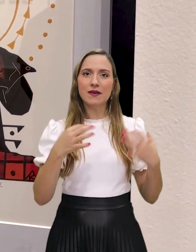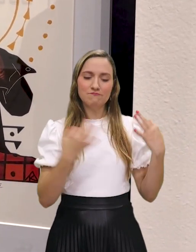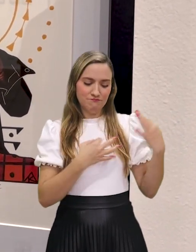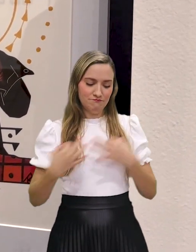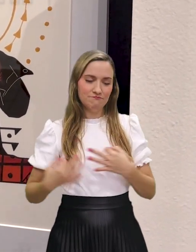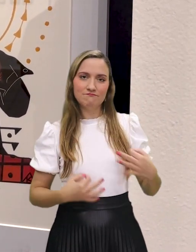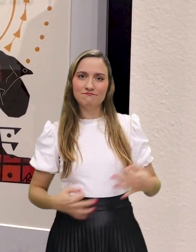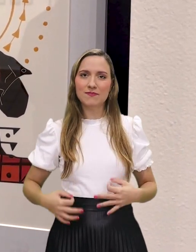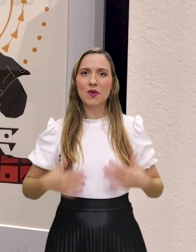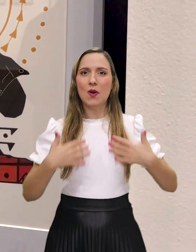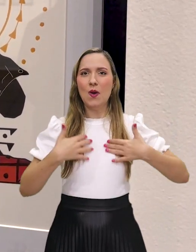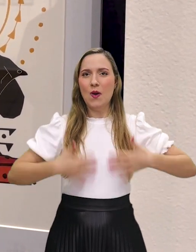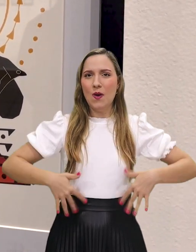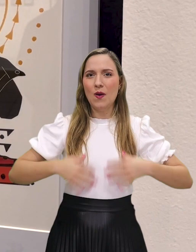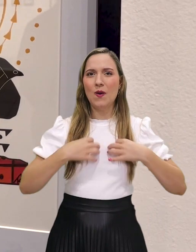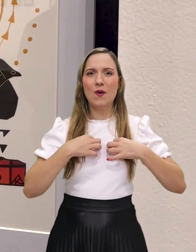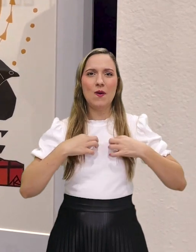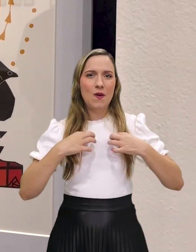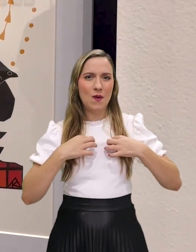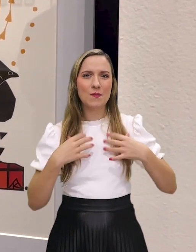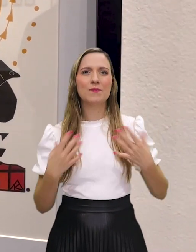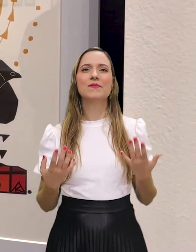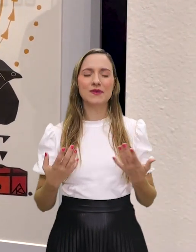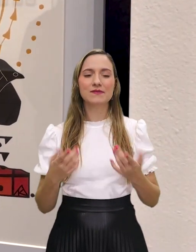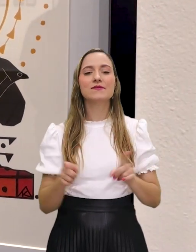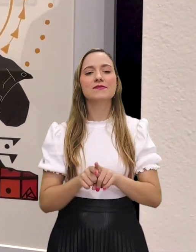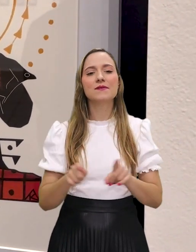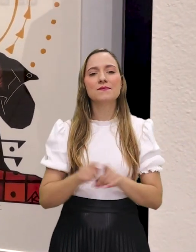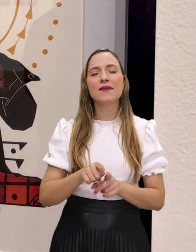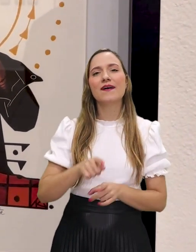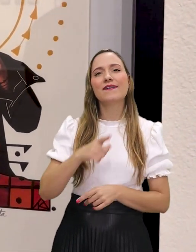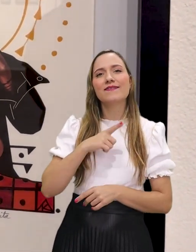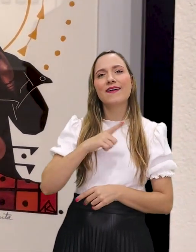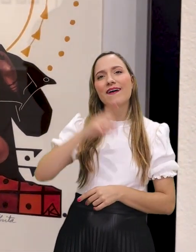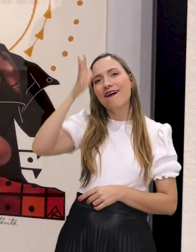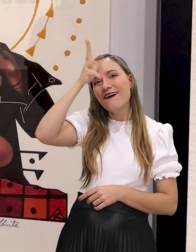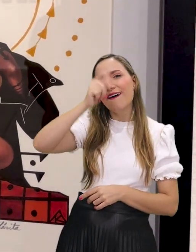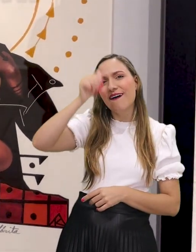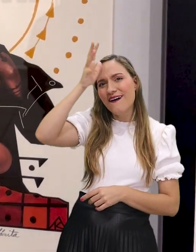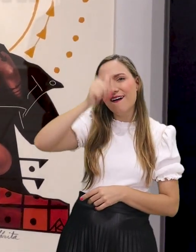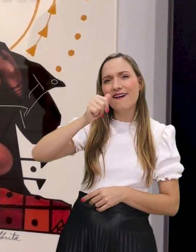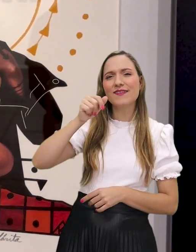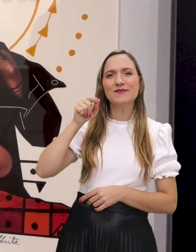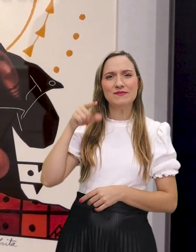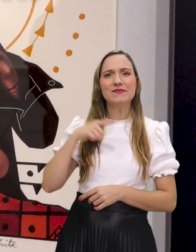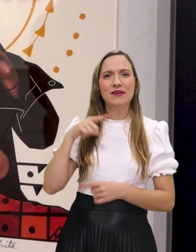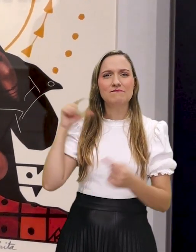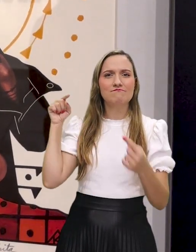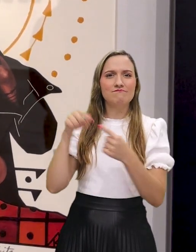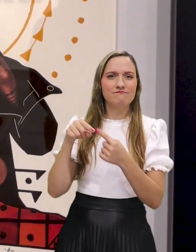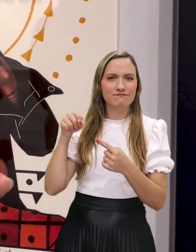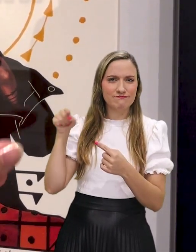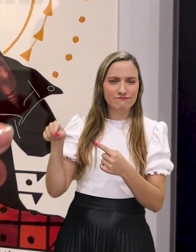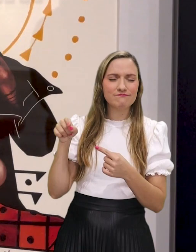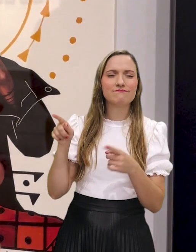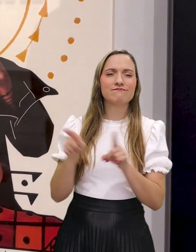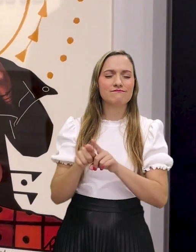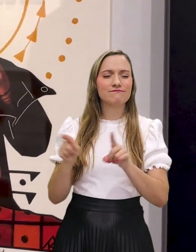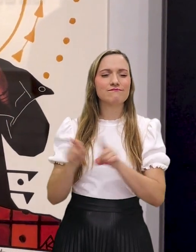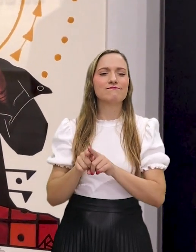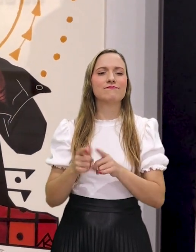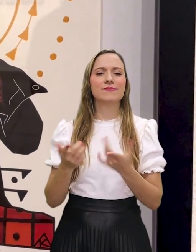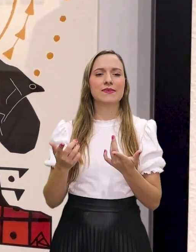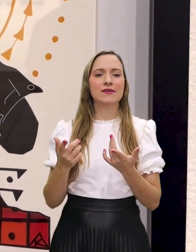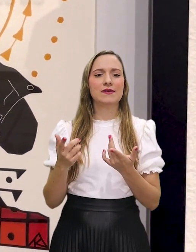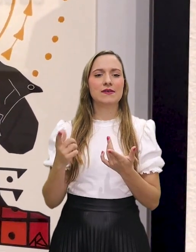E né, o galo, né, que é um animal que também está relacionado a ele, a encruzilhada